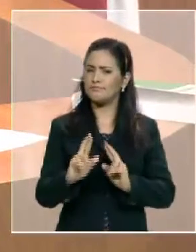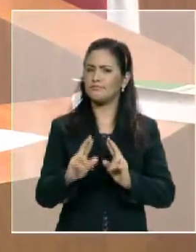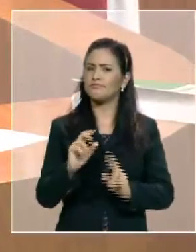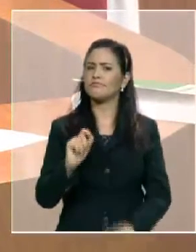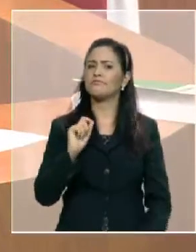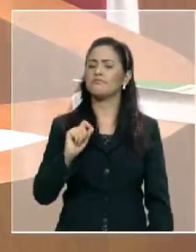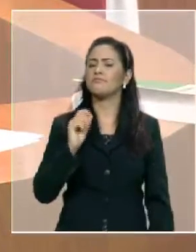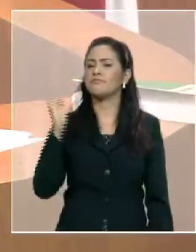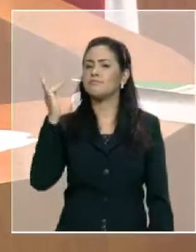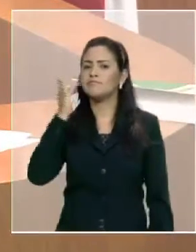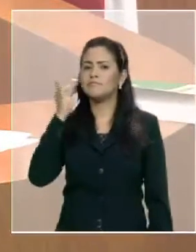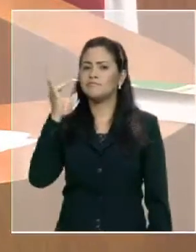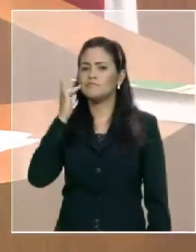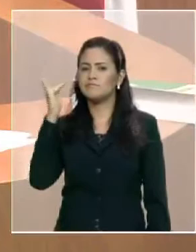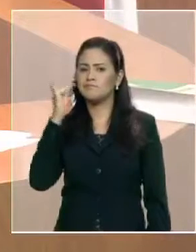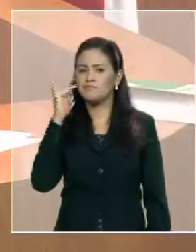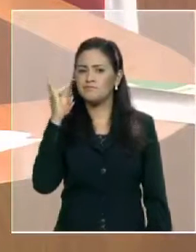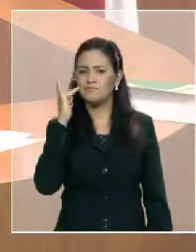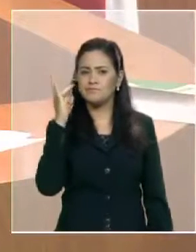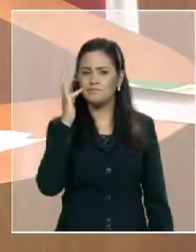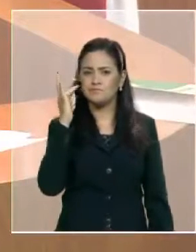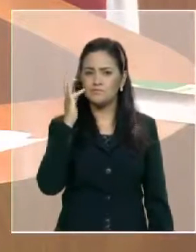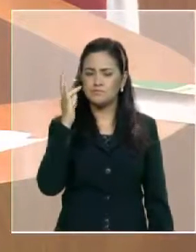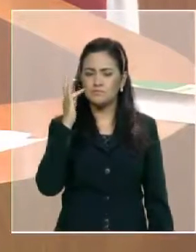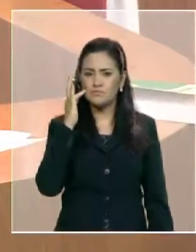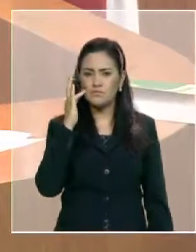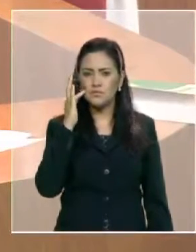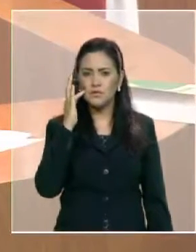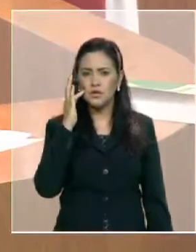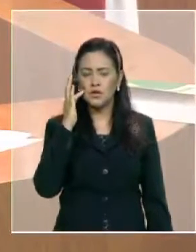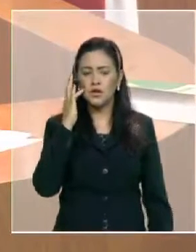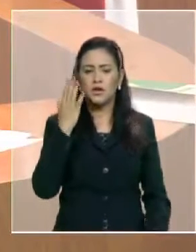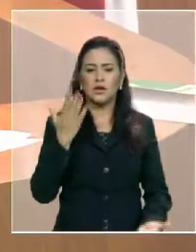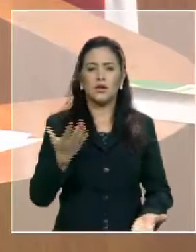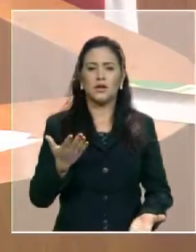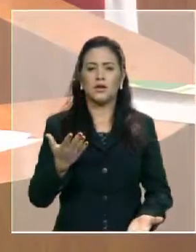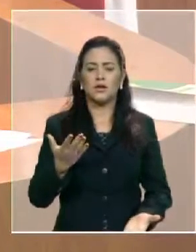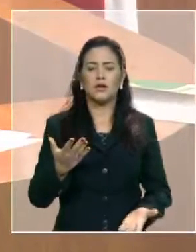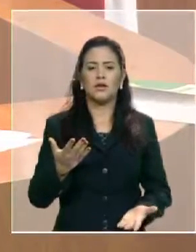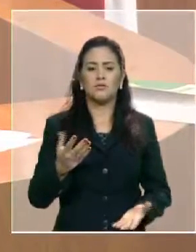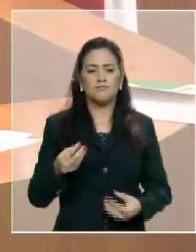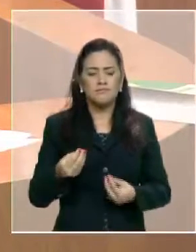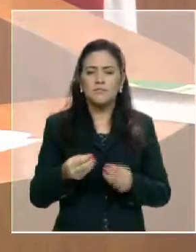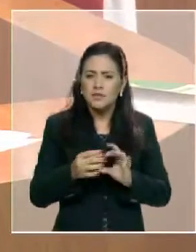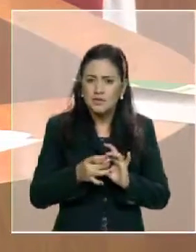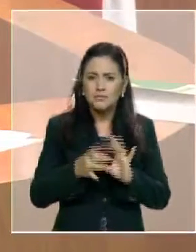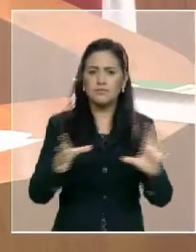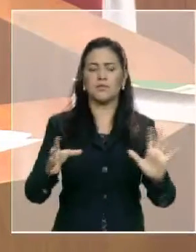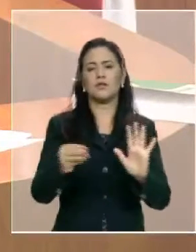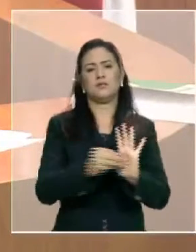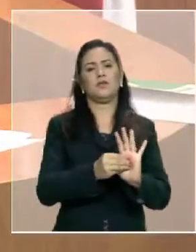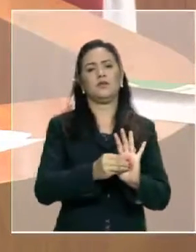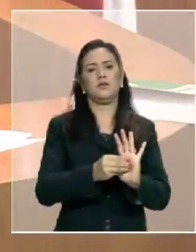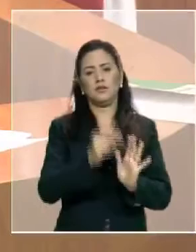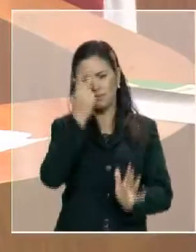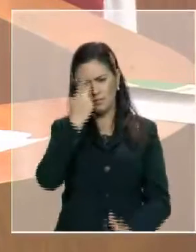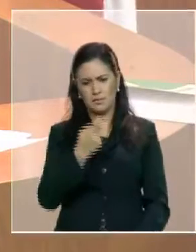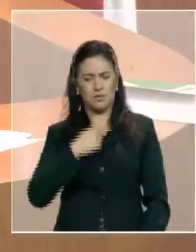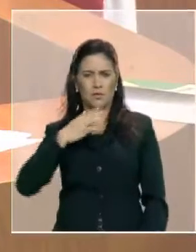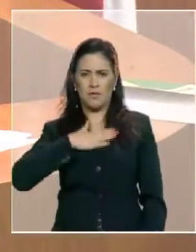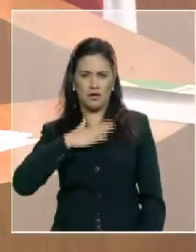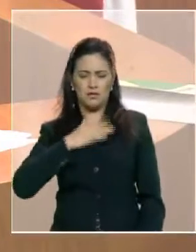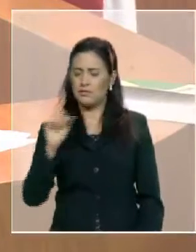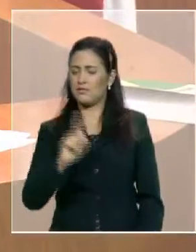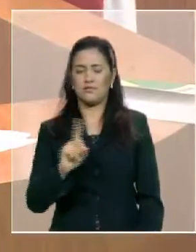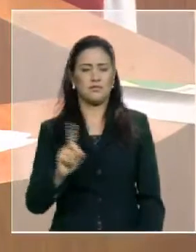ele sequer recorra. Porque eu não quero as emendas para mim, eu quero as emendas para o povo, deputado Adriano. Eu quero as